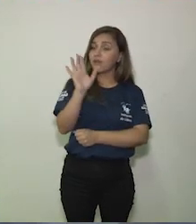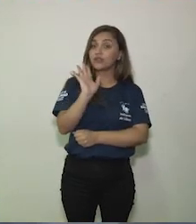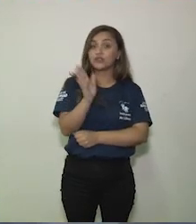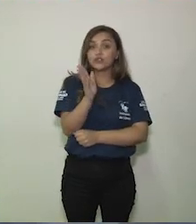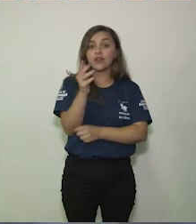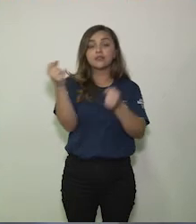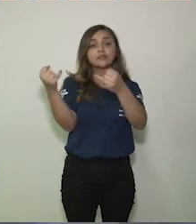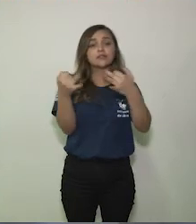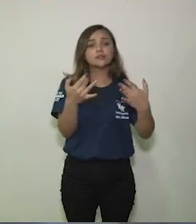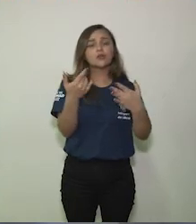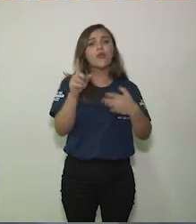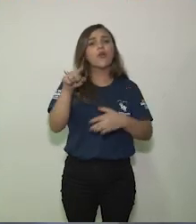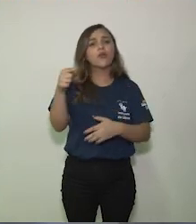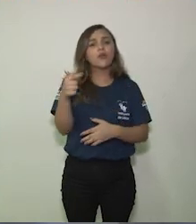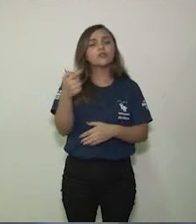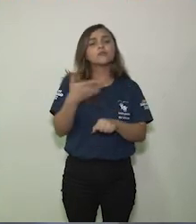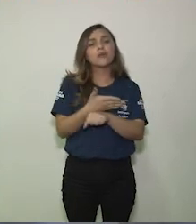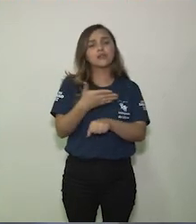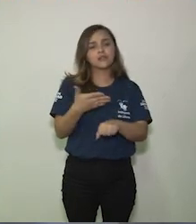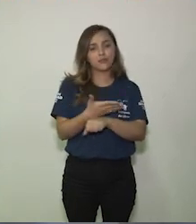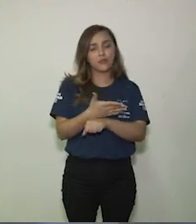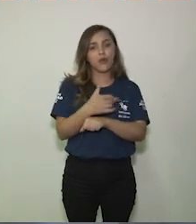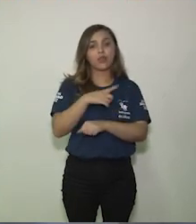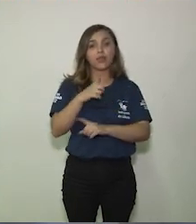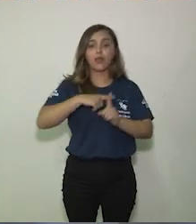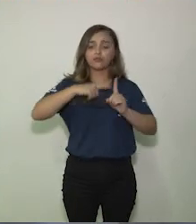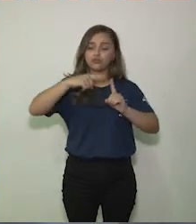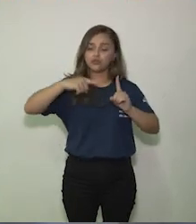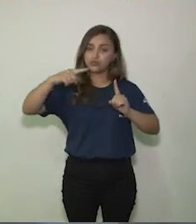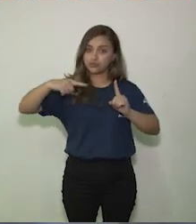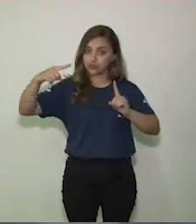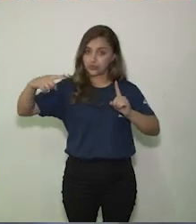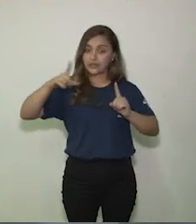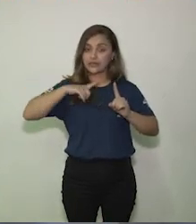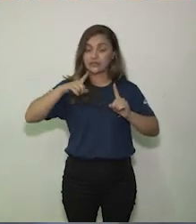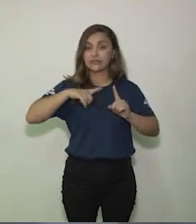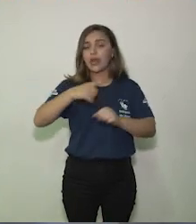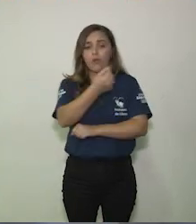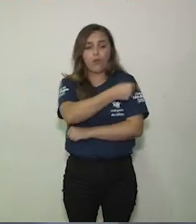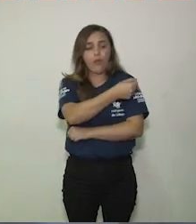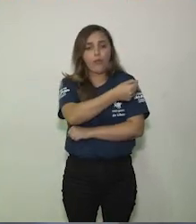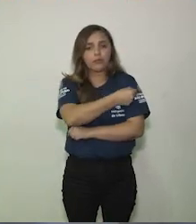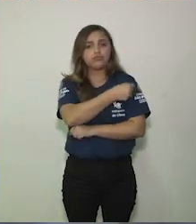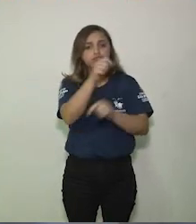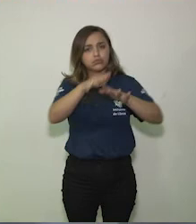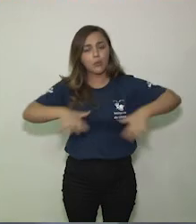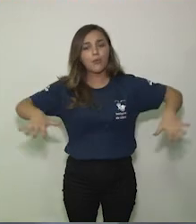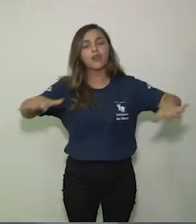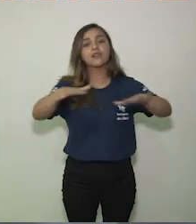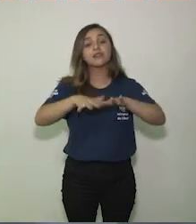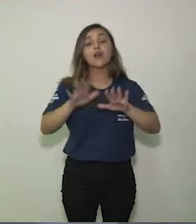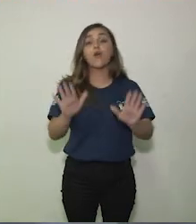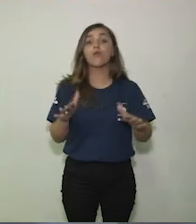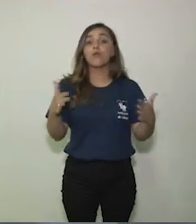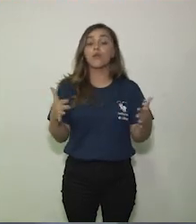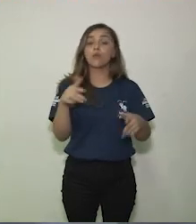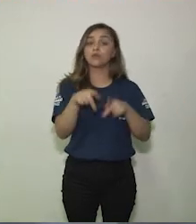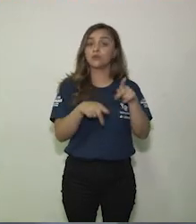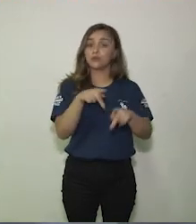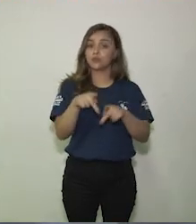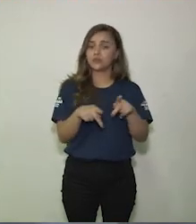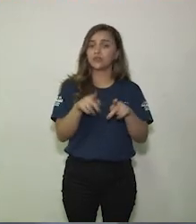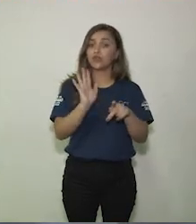participações que a expectativa de taxas para a imunidade de rebanho ocorre quando a população